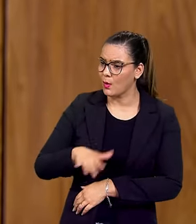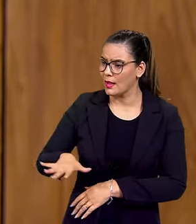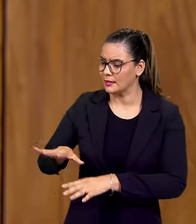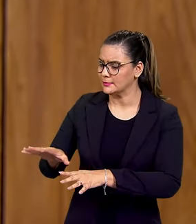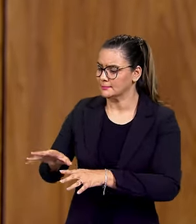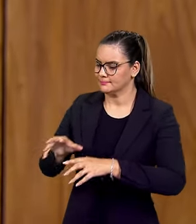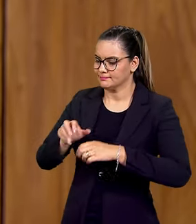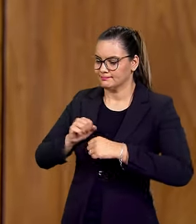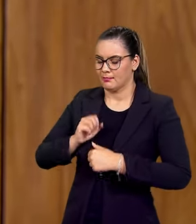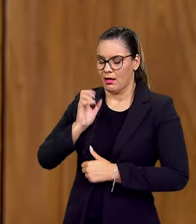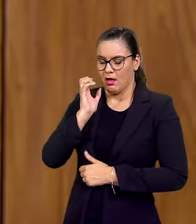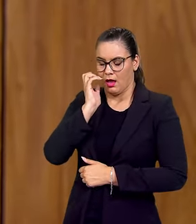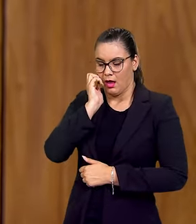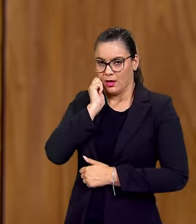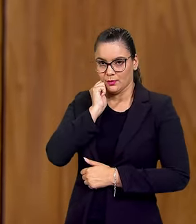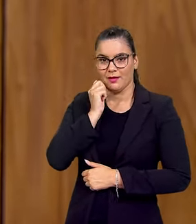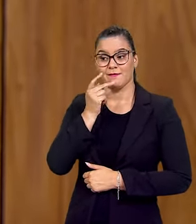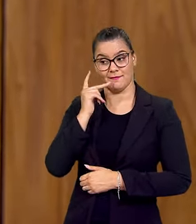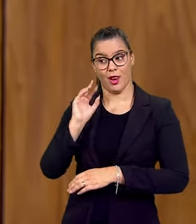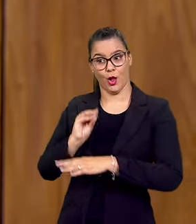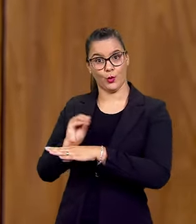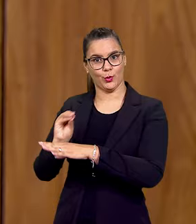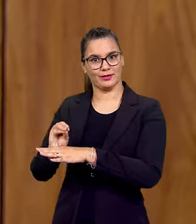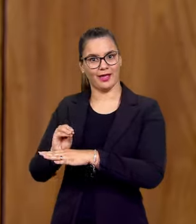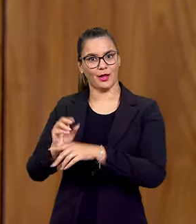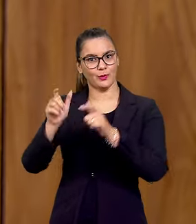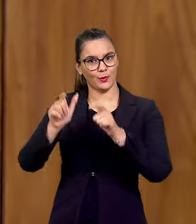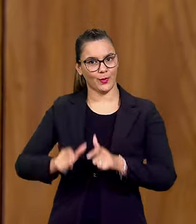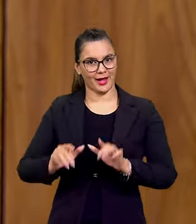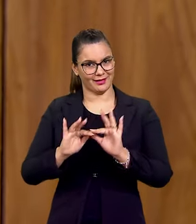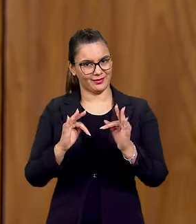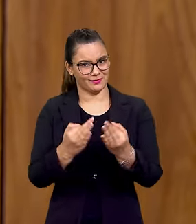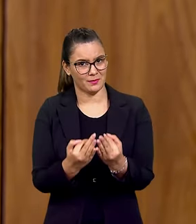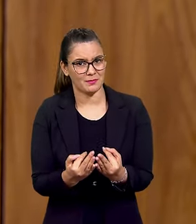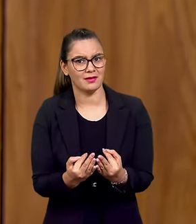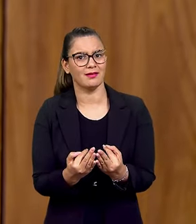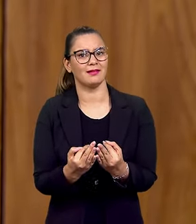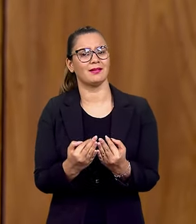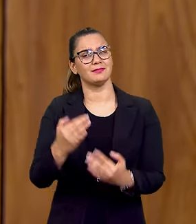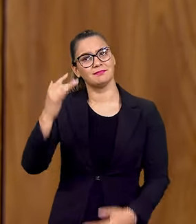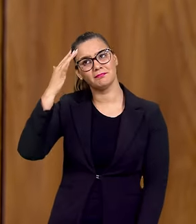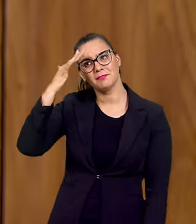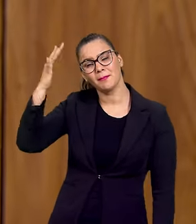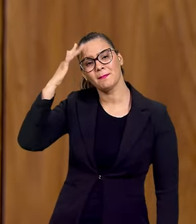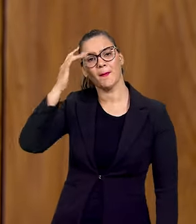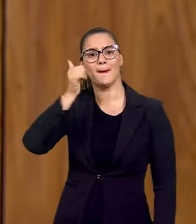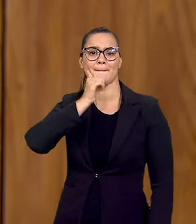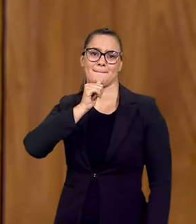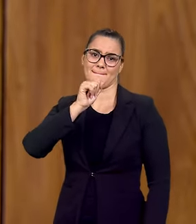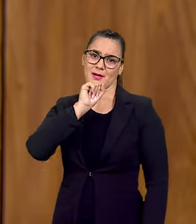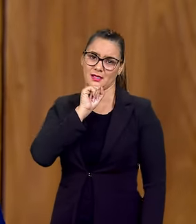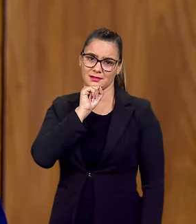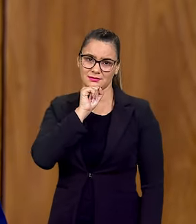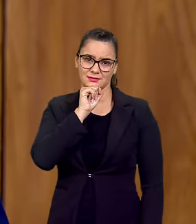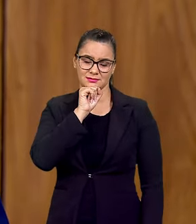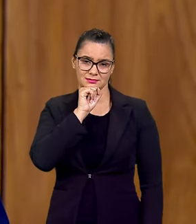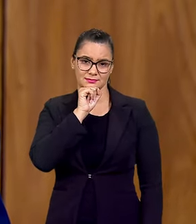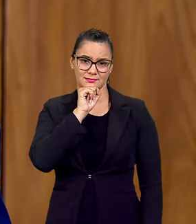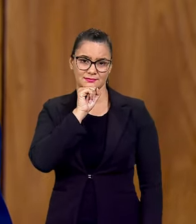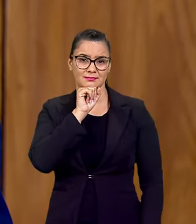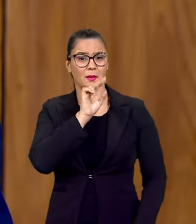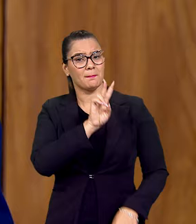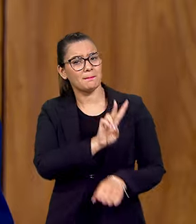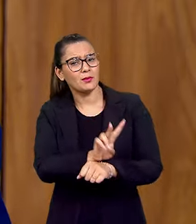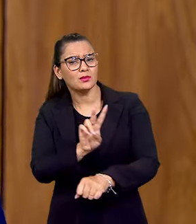essas crianças como suas, dizendo que elas serão cuidadas no ambiente da família, na memória de suas mães,